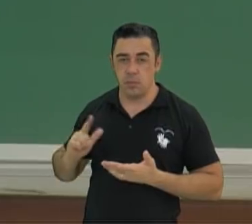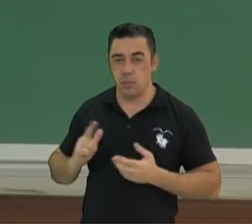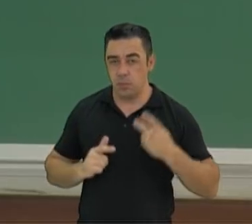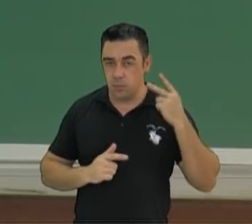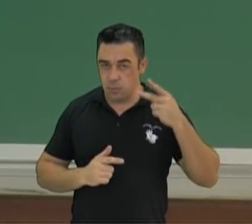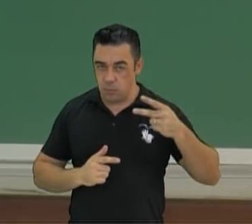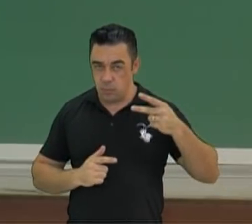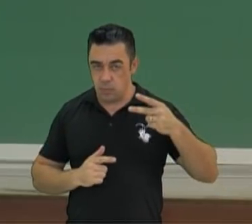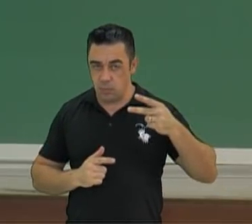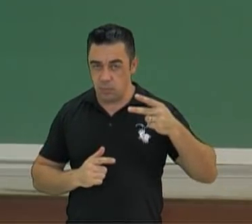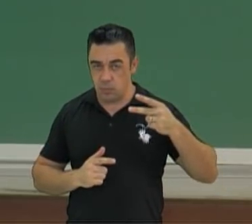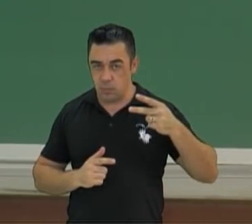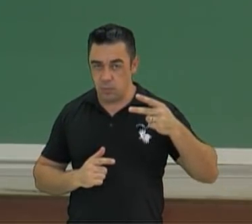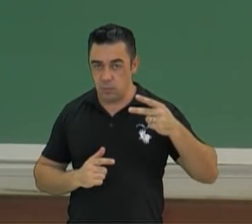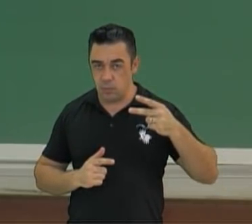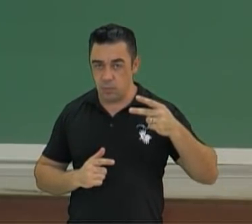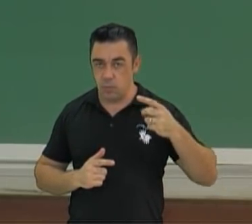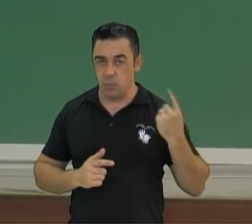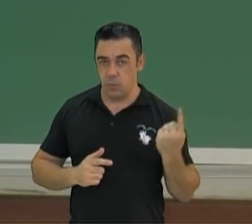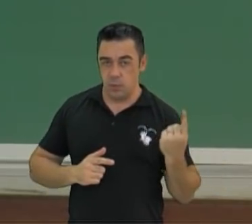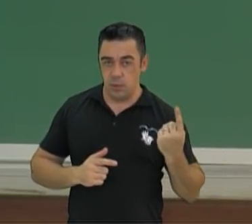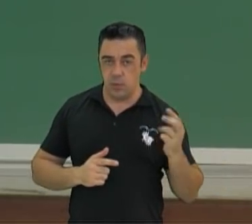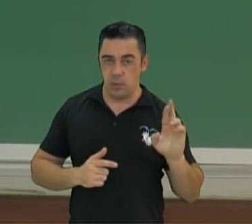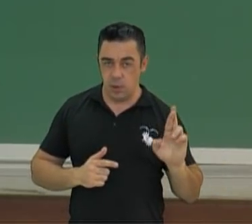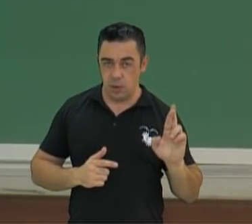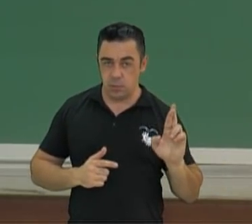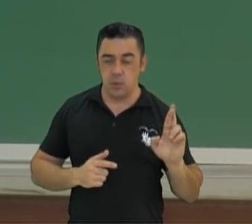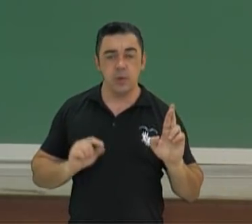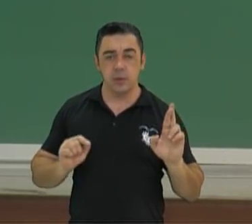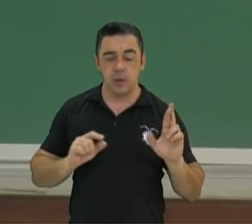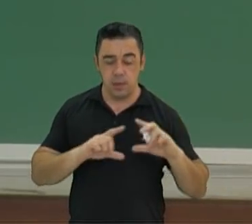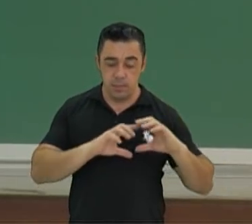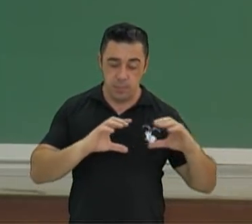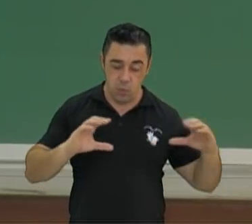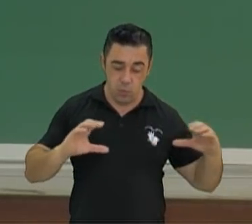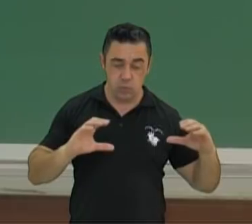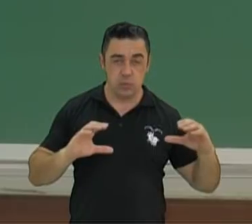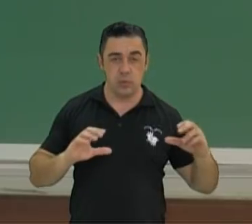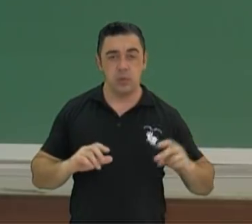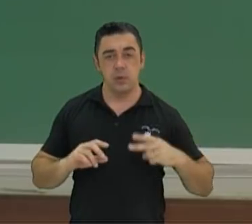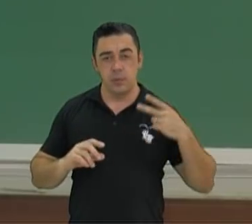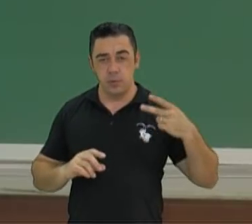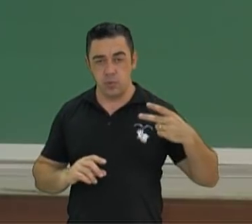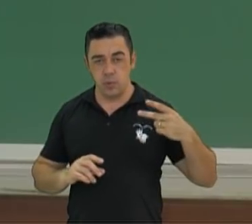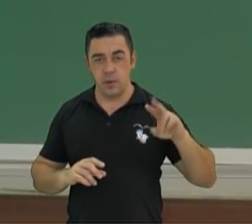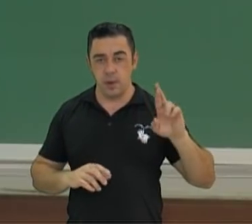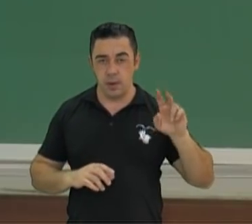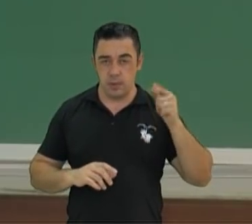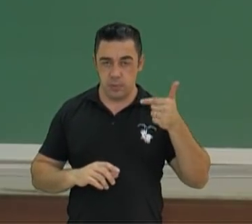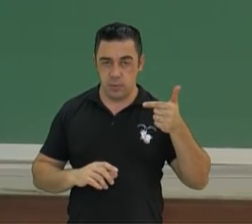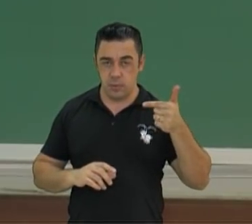2 blocos retangulares aqui, ó. Um bloco retangular que está em cima e um bloco retangular, um